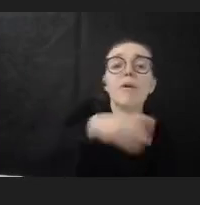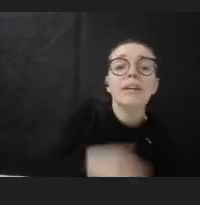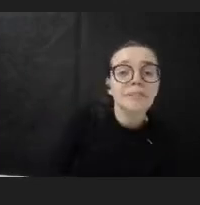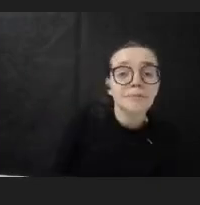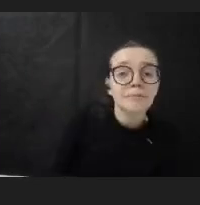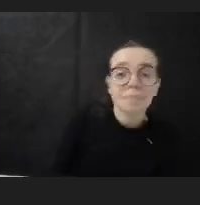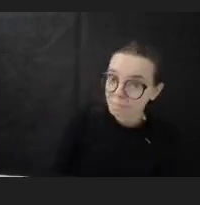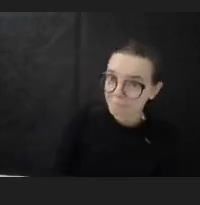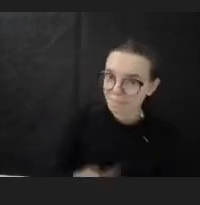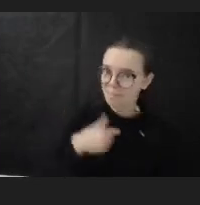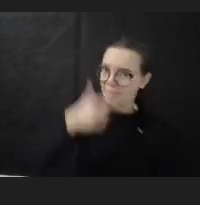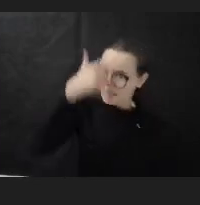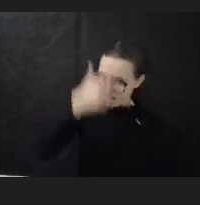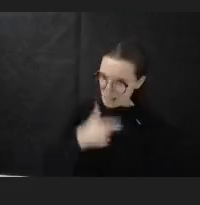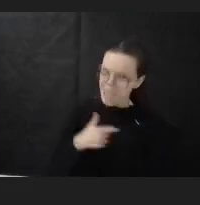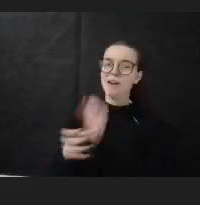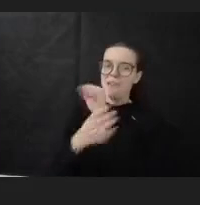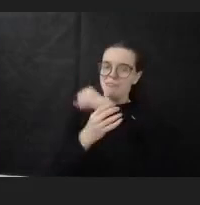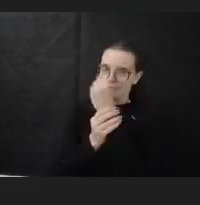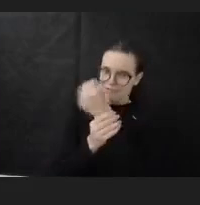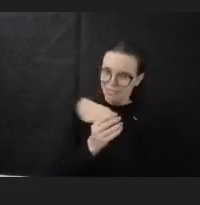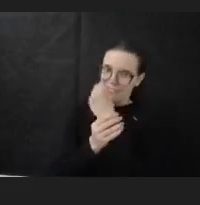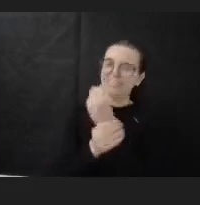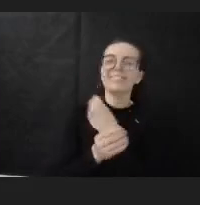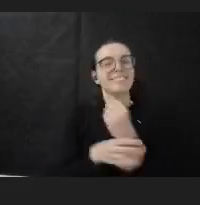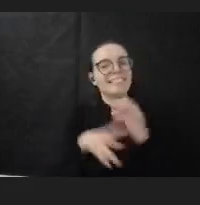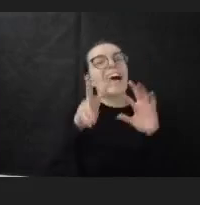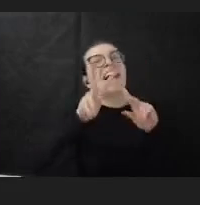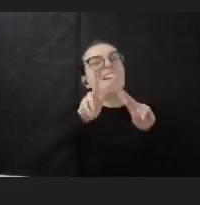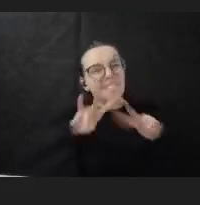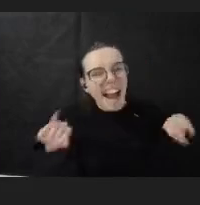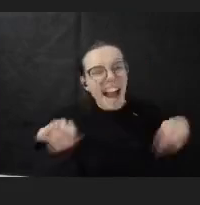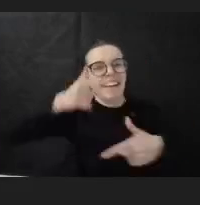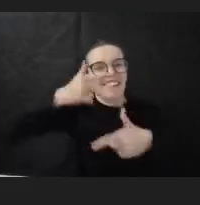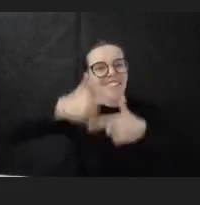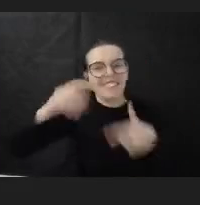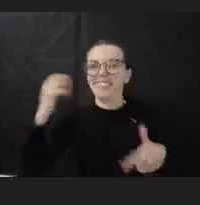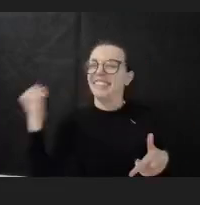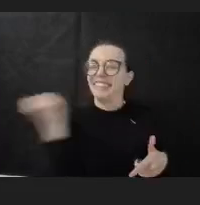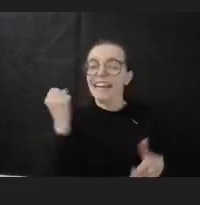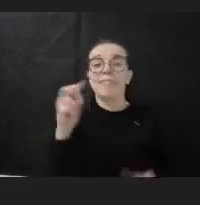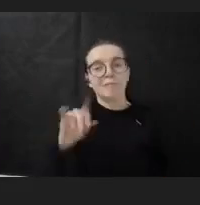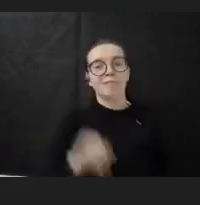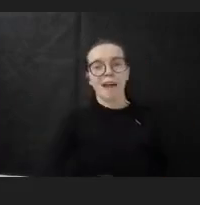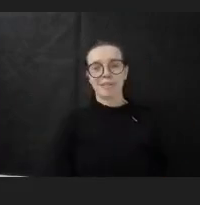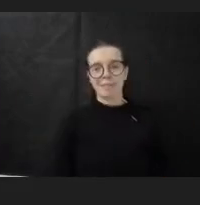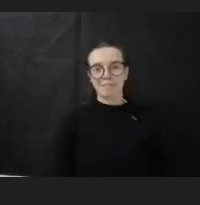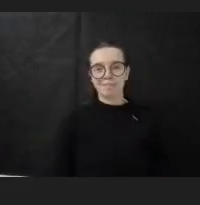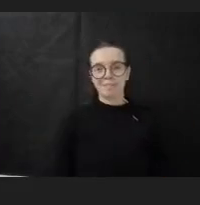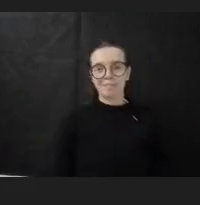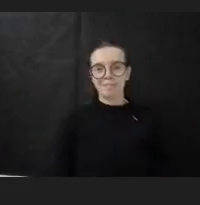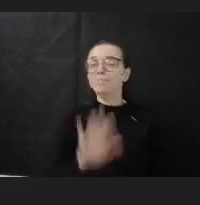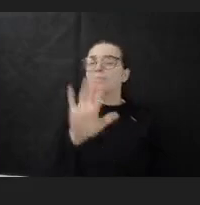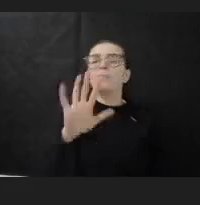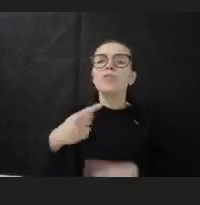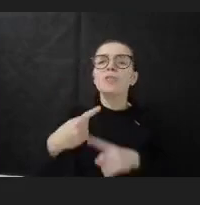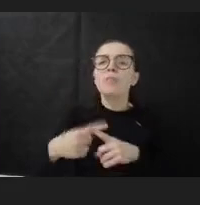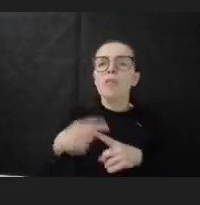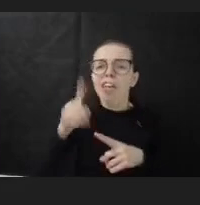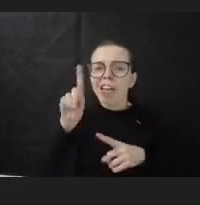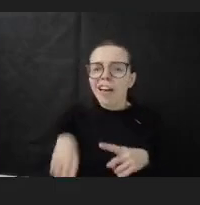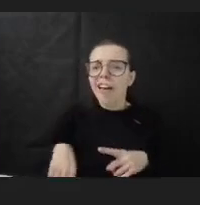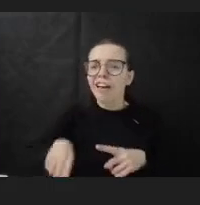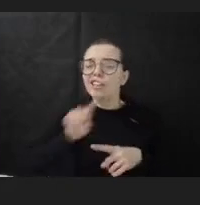como fisioterapeuta, vou dizer que vai dar muito ruim. Muito ruim. Porque não é só a sobrecarga muscular,